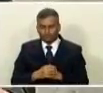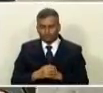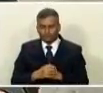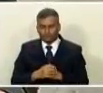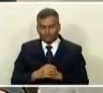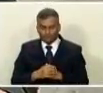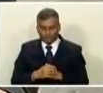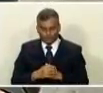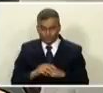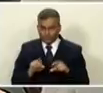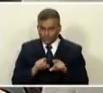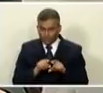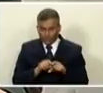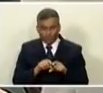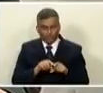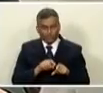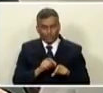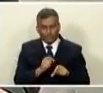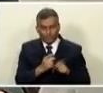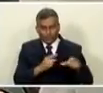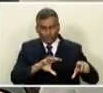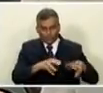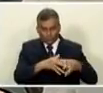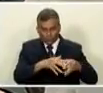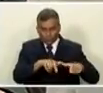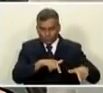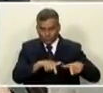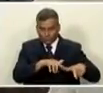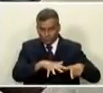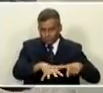os trabalhadores e trabalhadoras aqui.